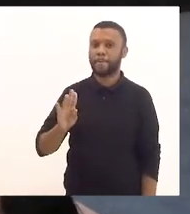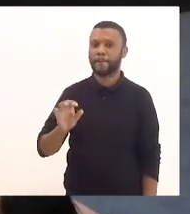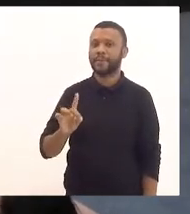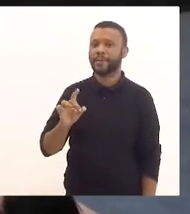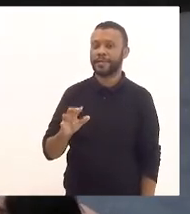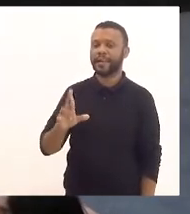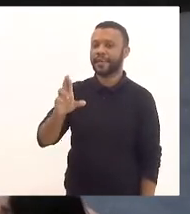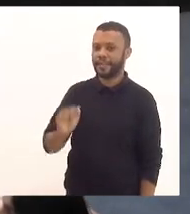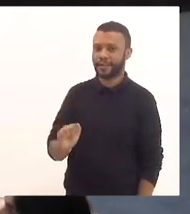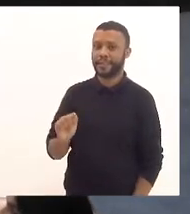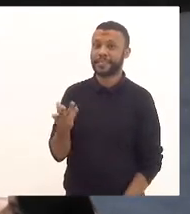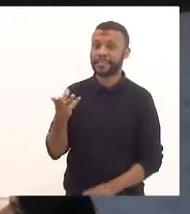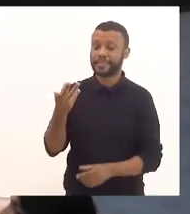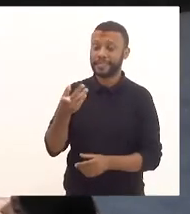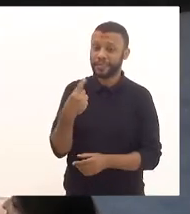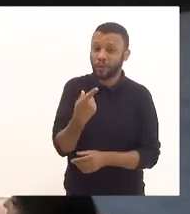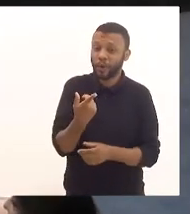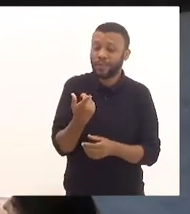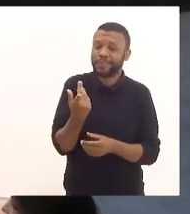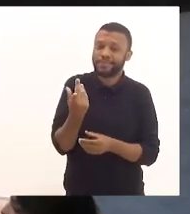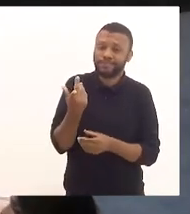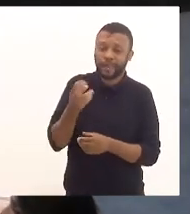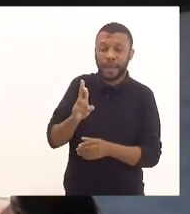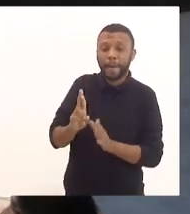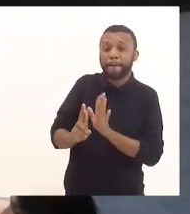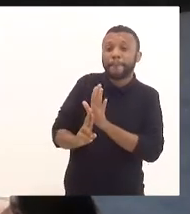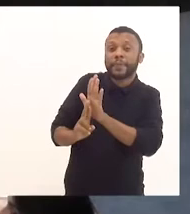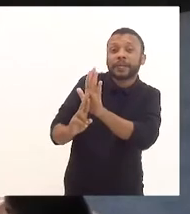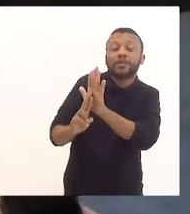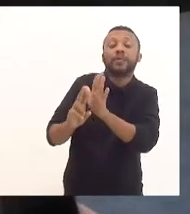querida aguerrida oab-am